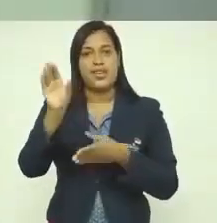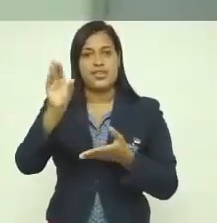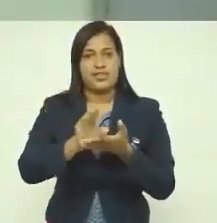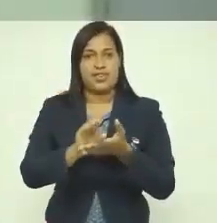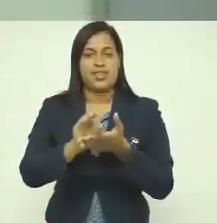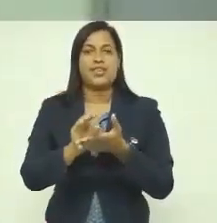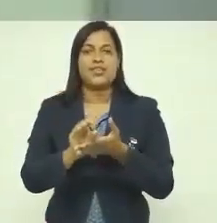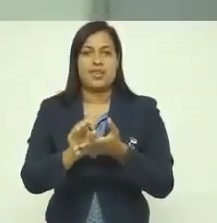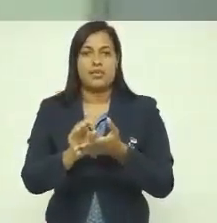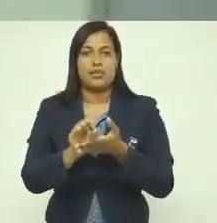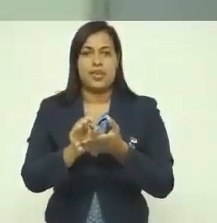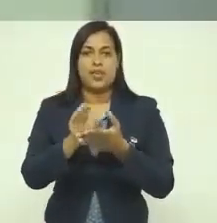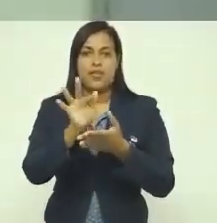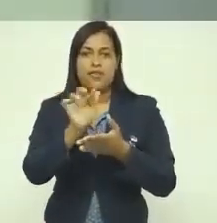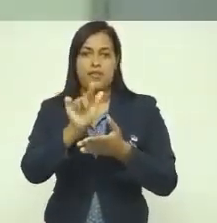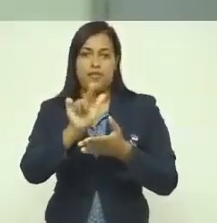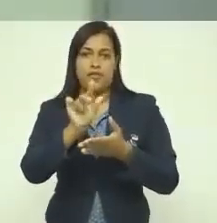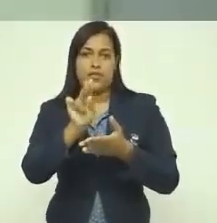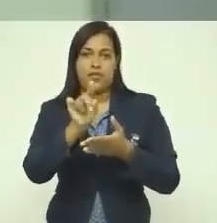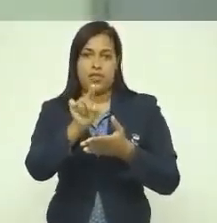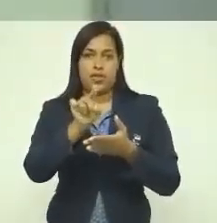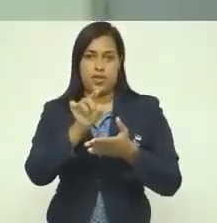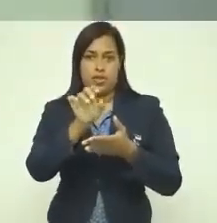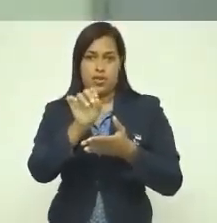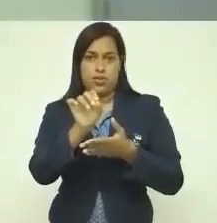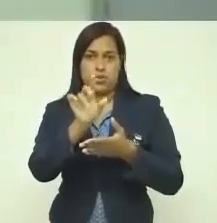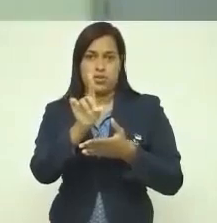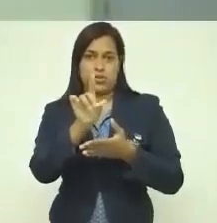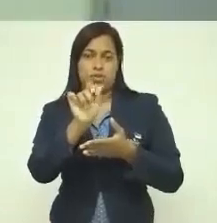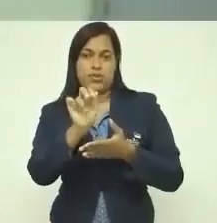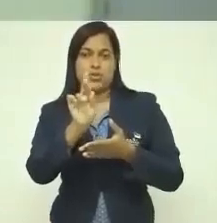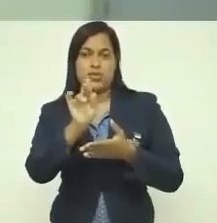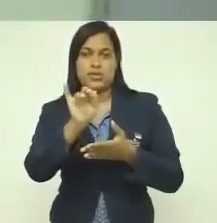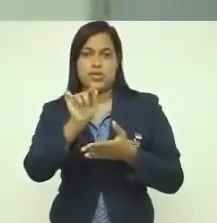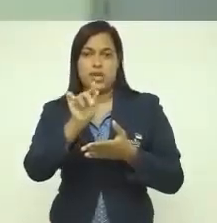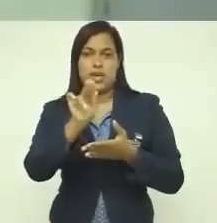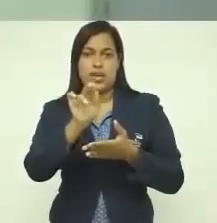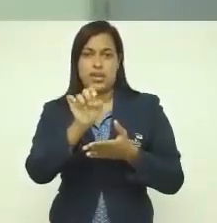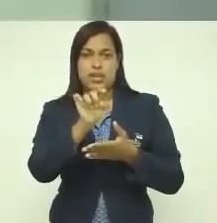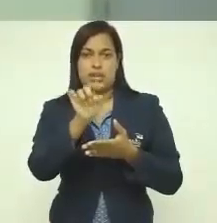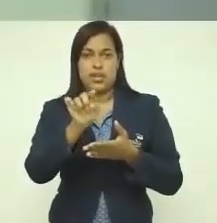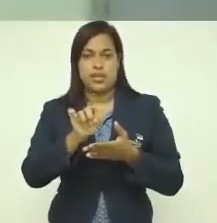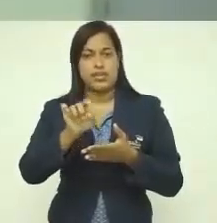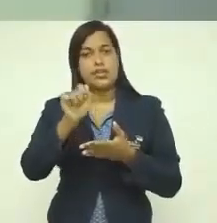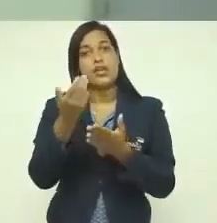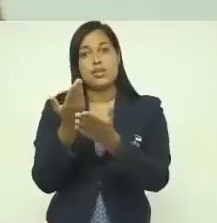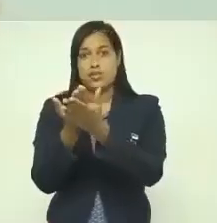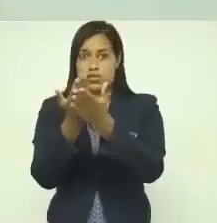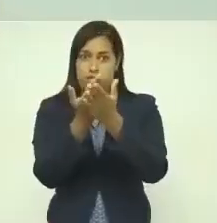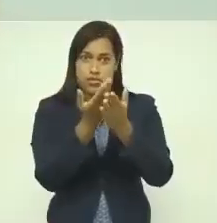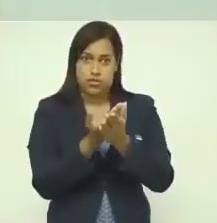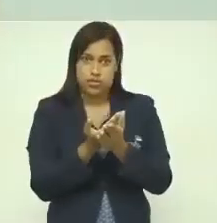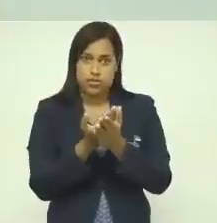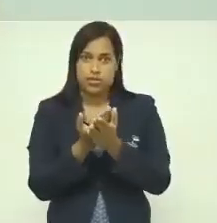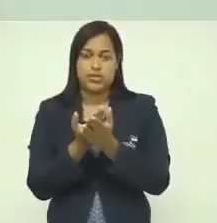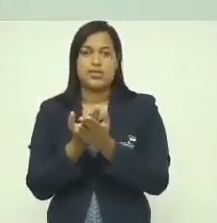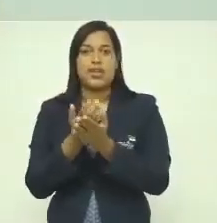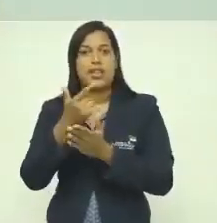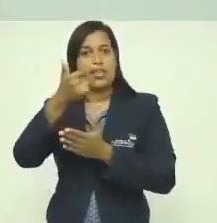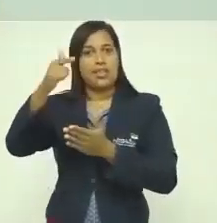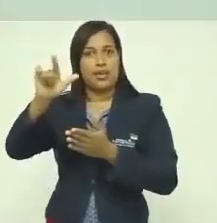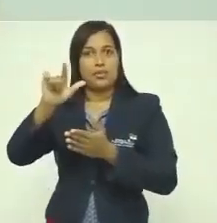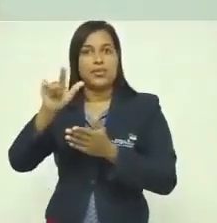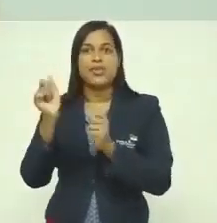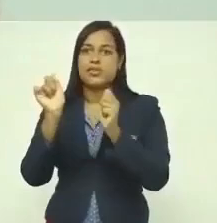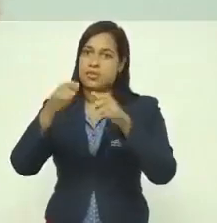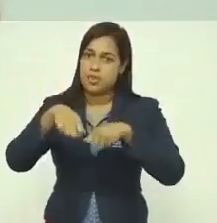que está disponível no seu material e que é importante que você leia para que você entenda melhor. A gente vai parando por aqui e